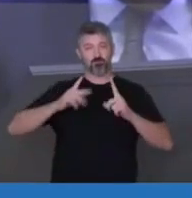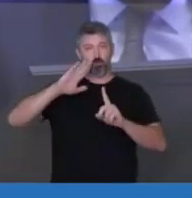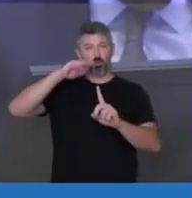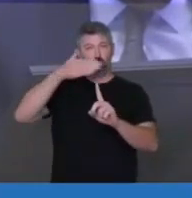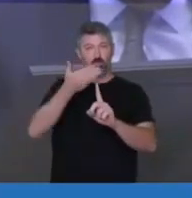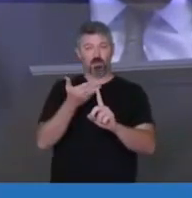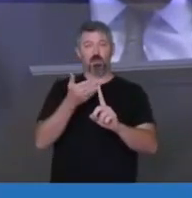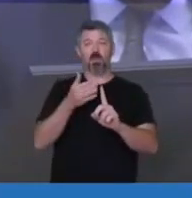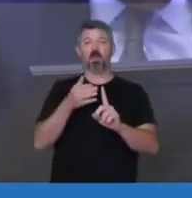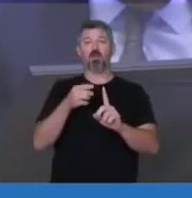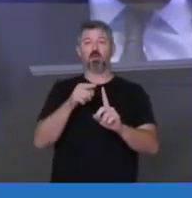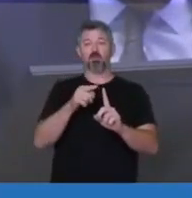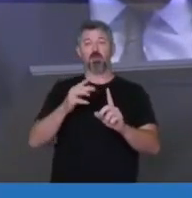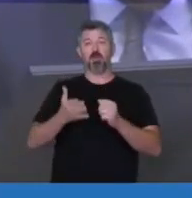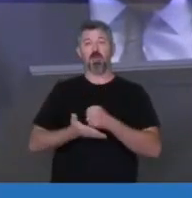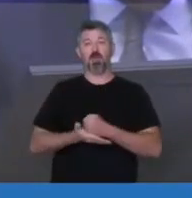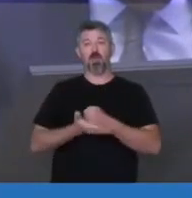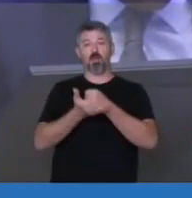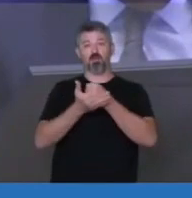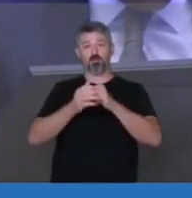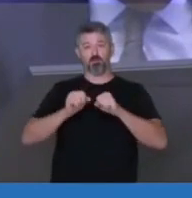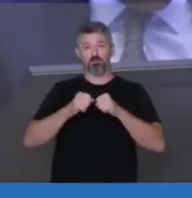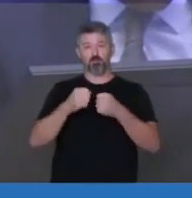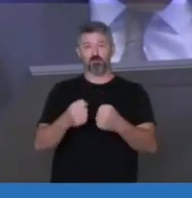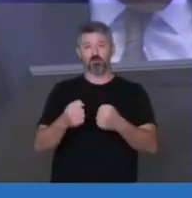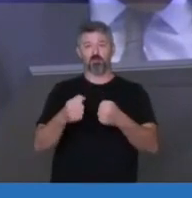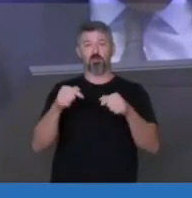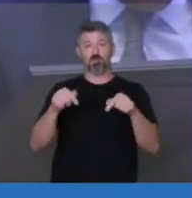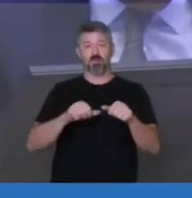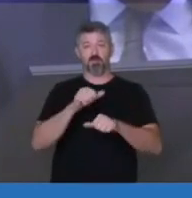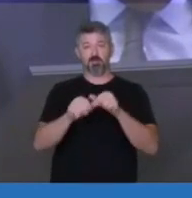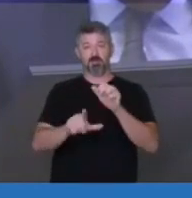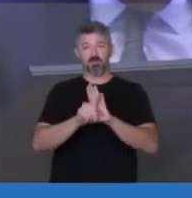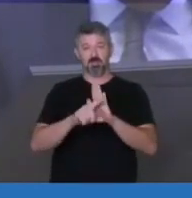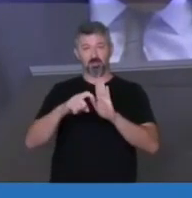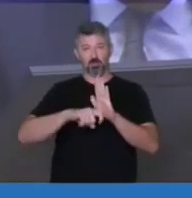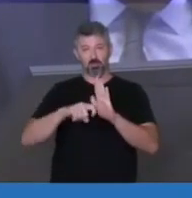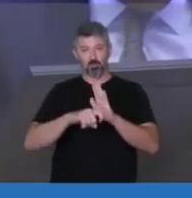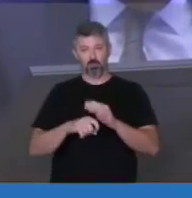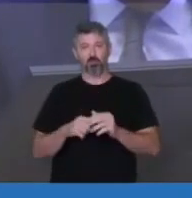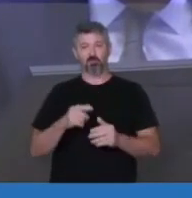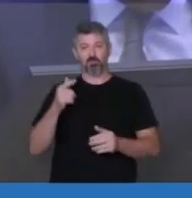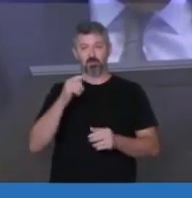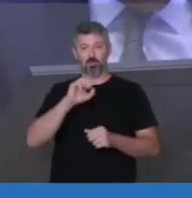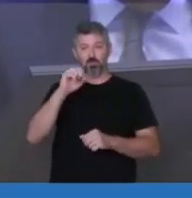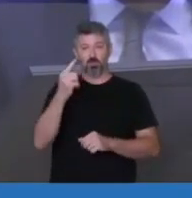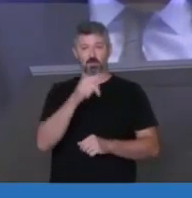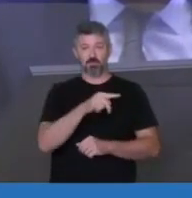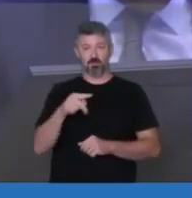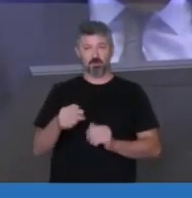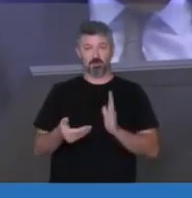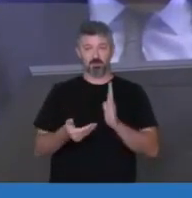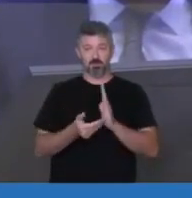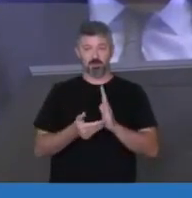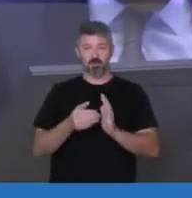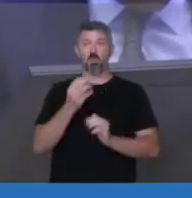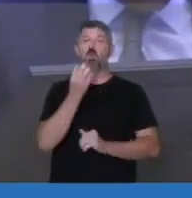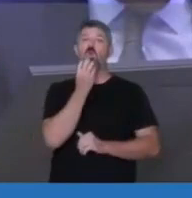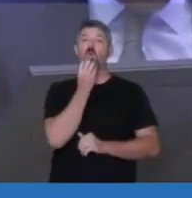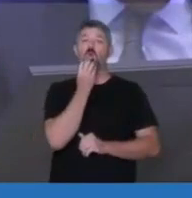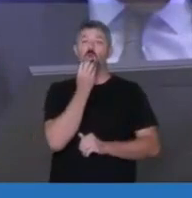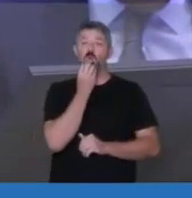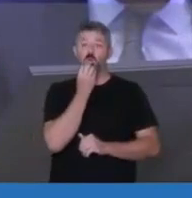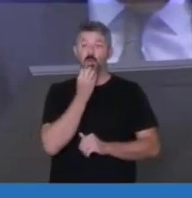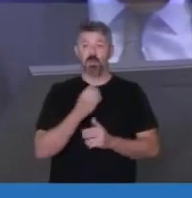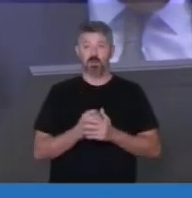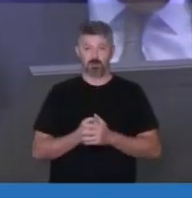chamado ali no Congresso Nacional do imposto do pecado também tá ali no texto que foi promulgado tá então uma alíquota que vai ser maior do